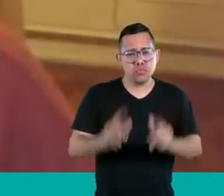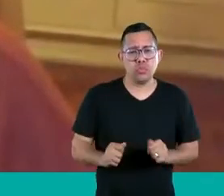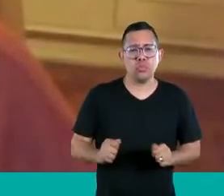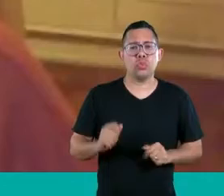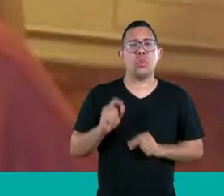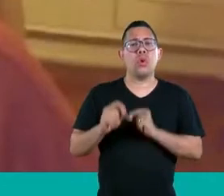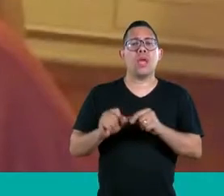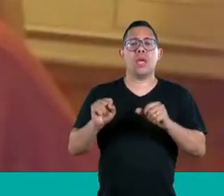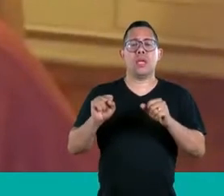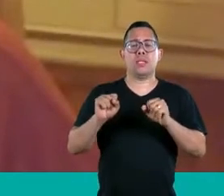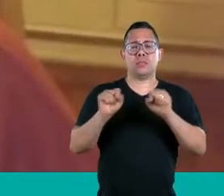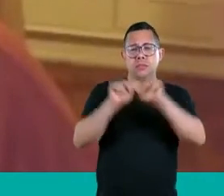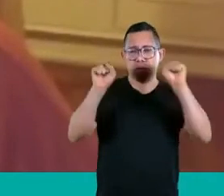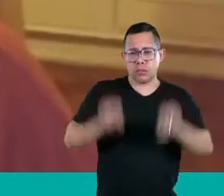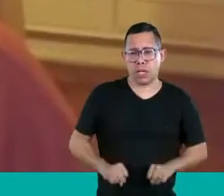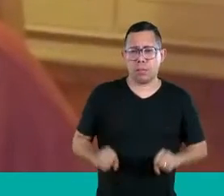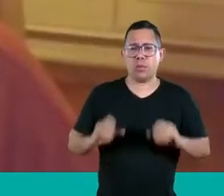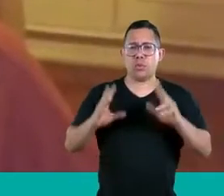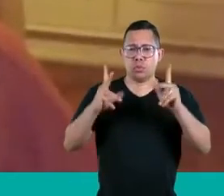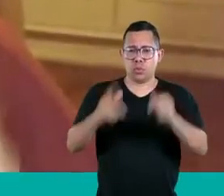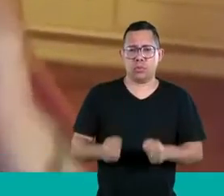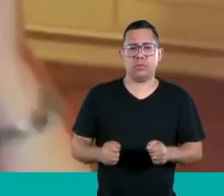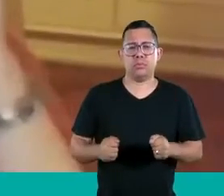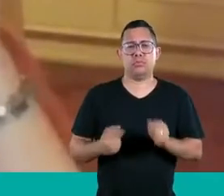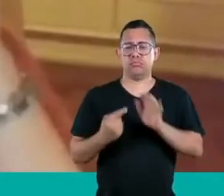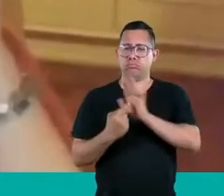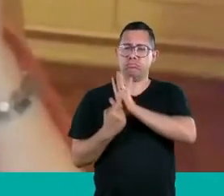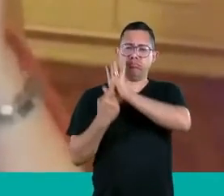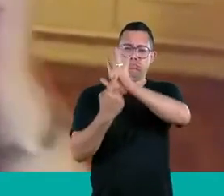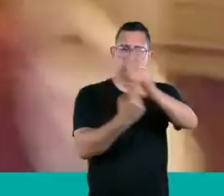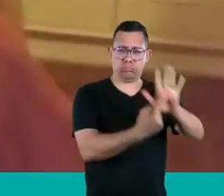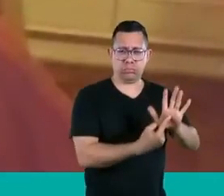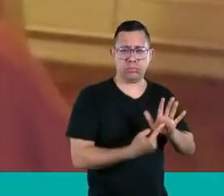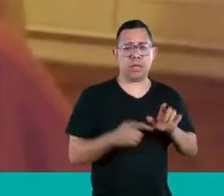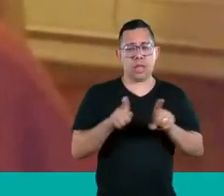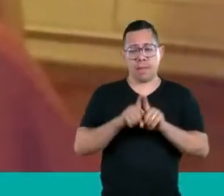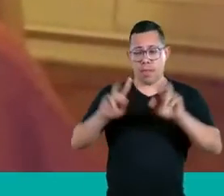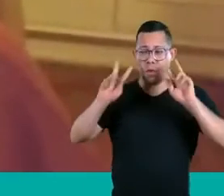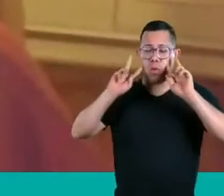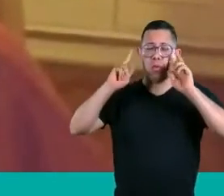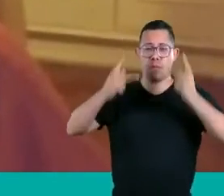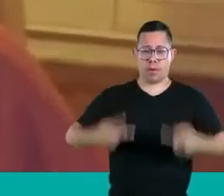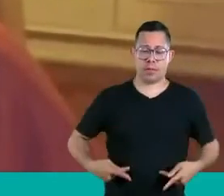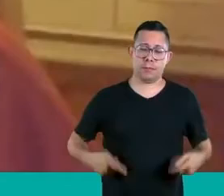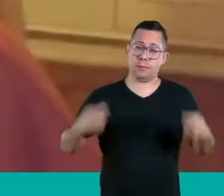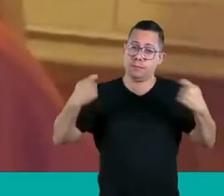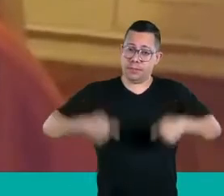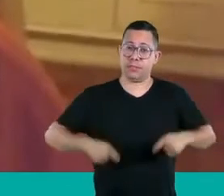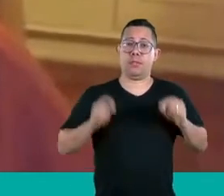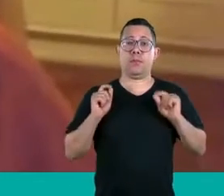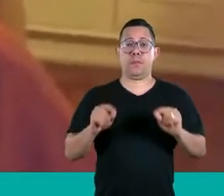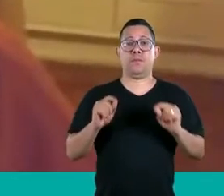os sistemas abertos, inclusive o humano, vive